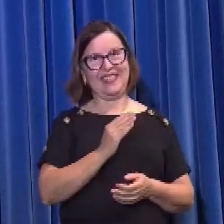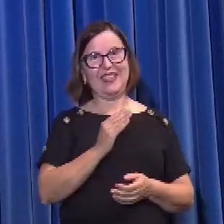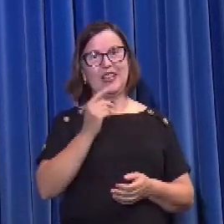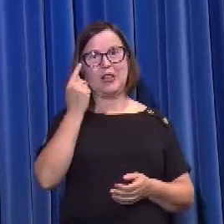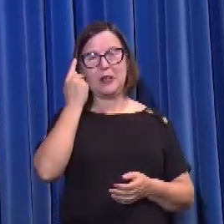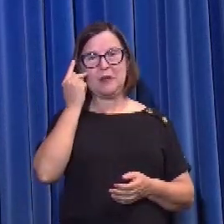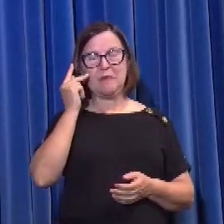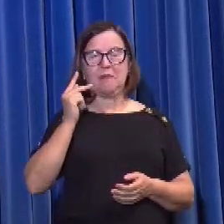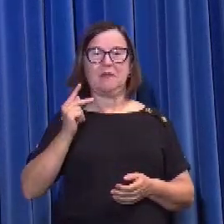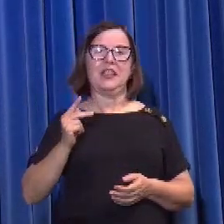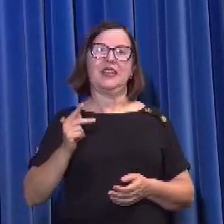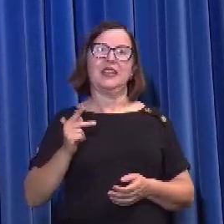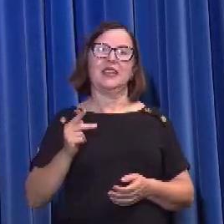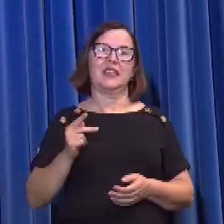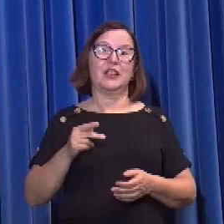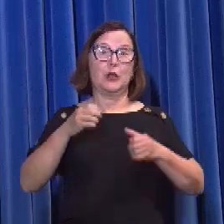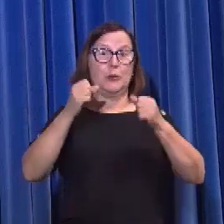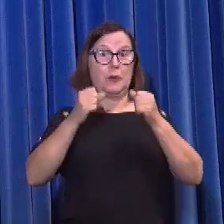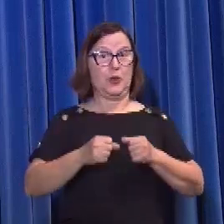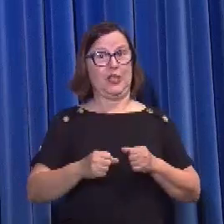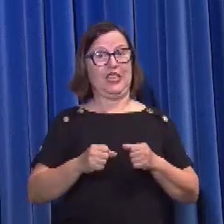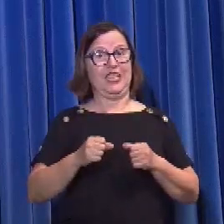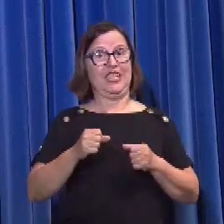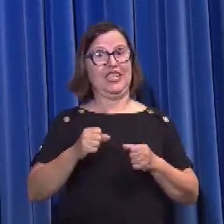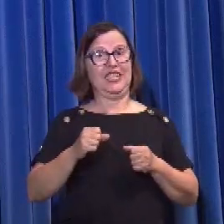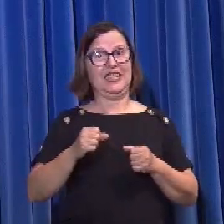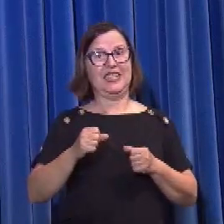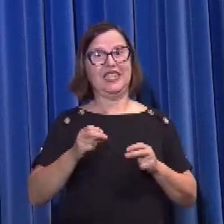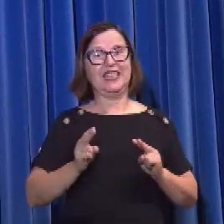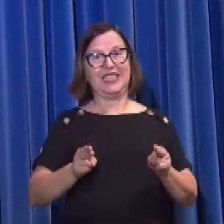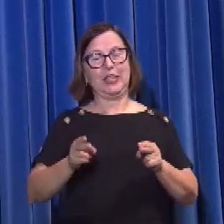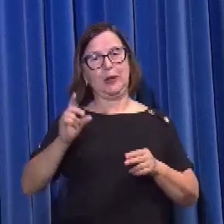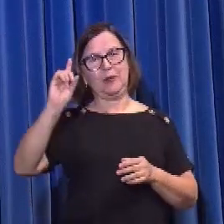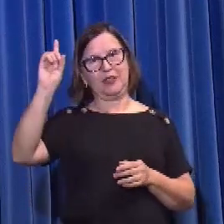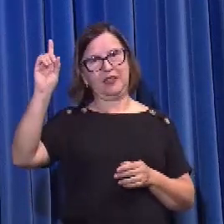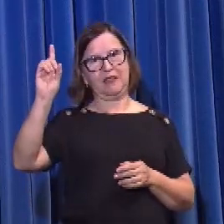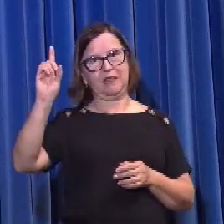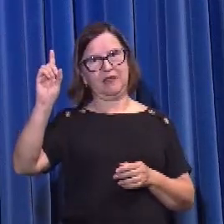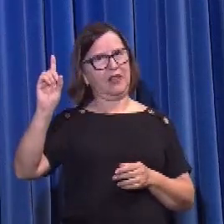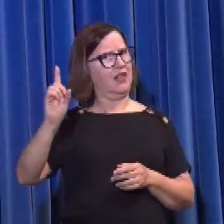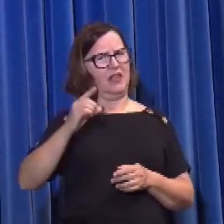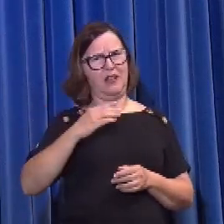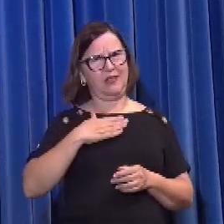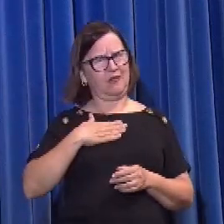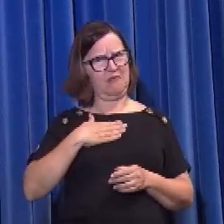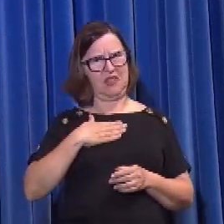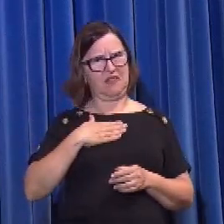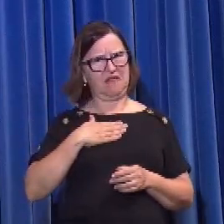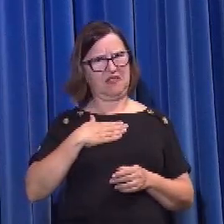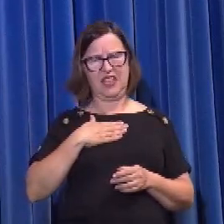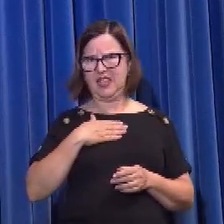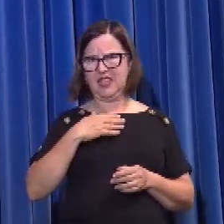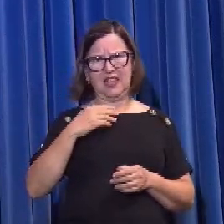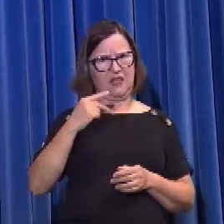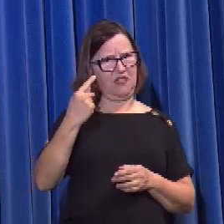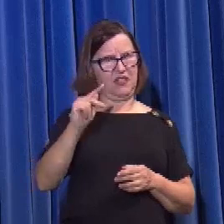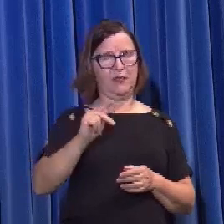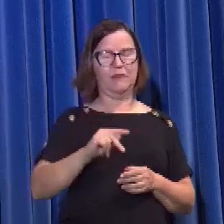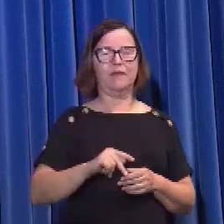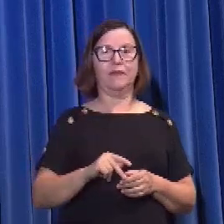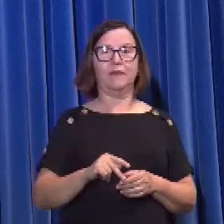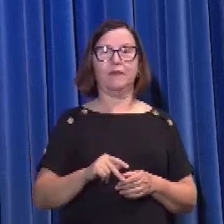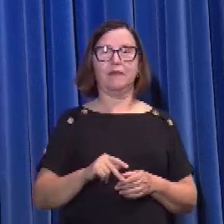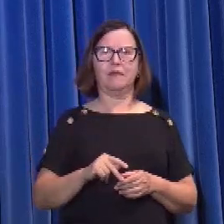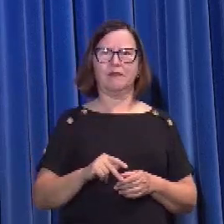do poder de Deus e não de mim nem de você. Vocês conseguem perceber como isso é